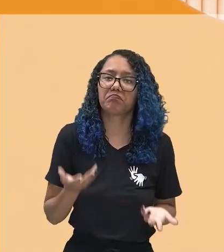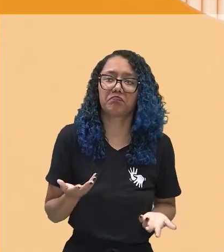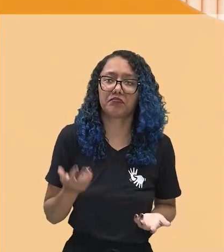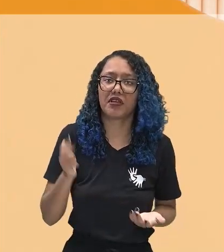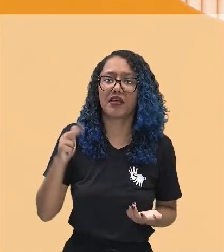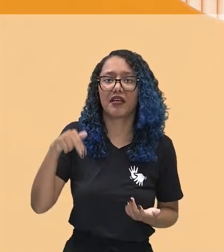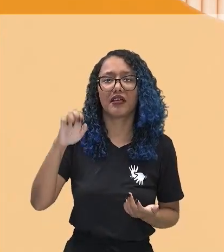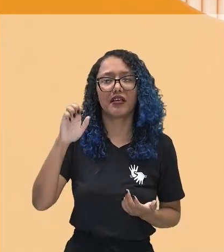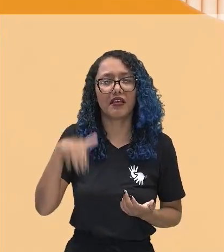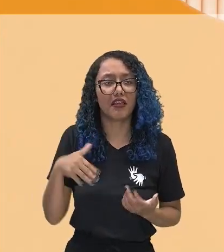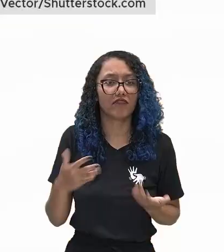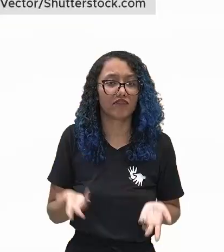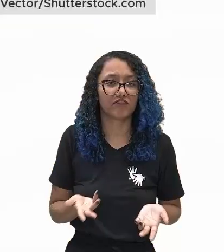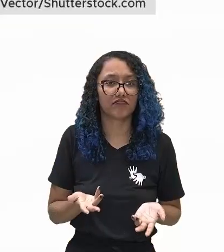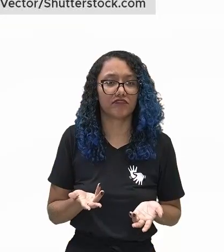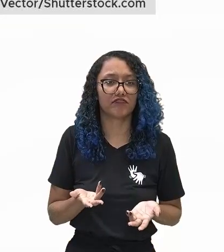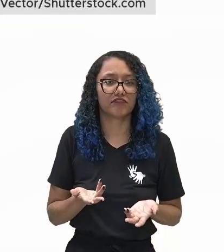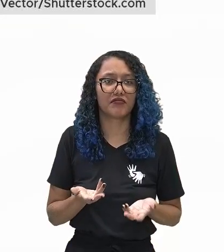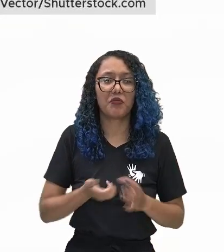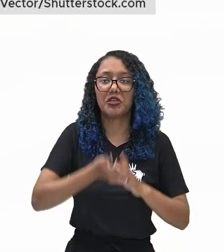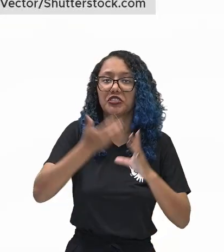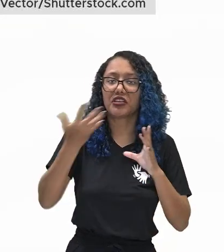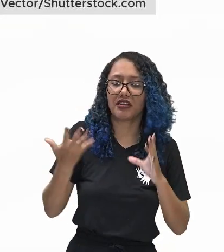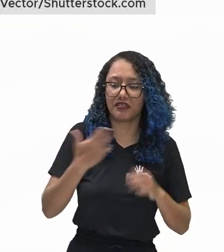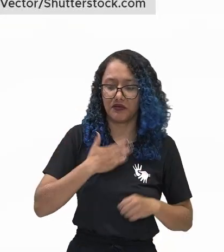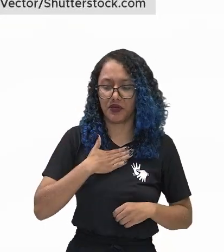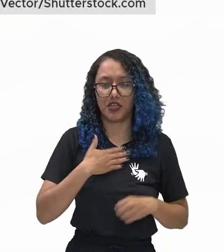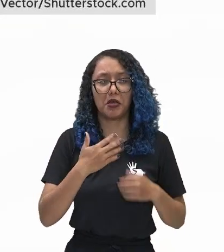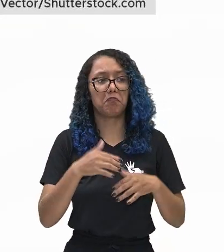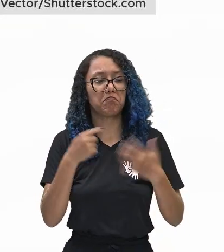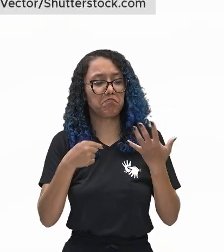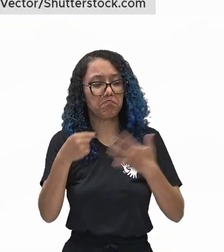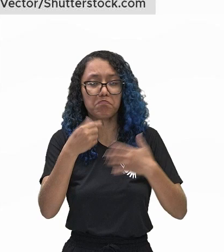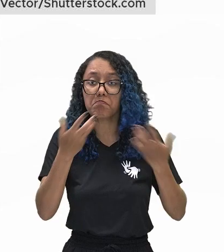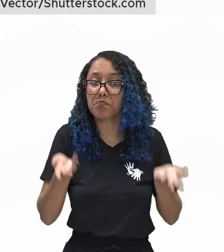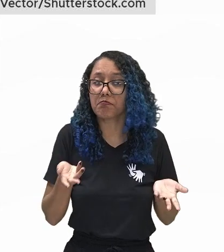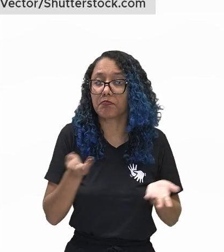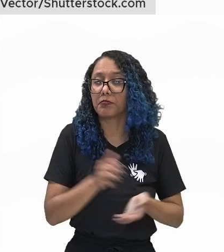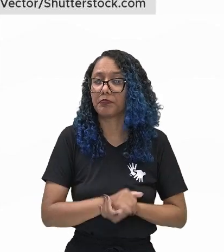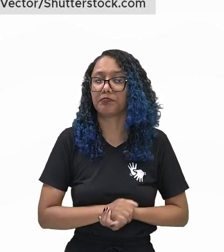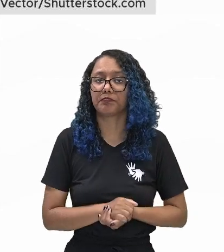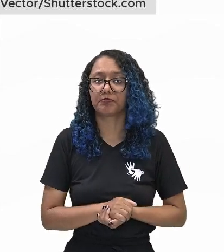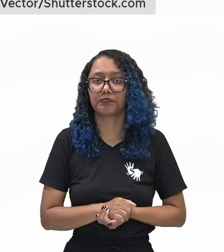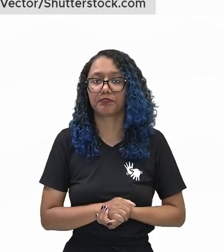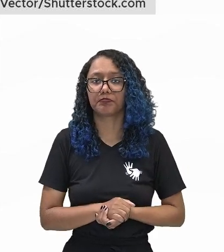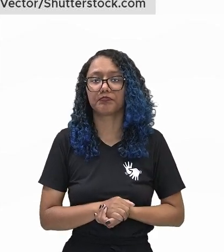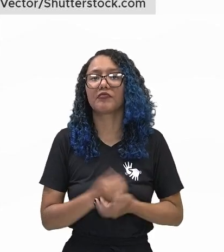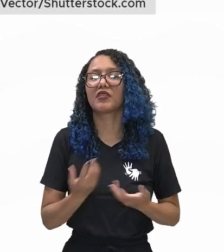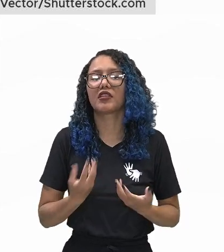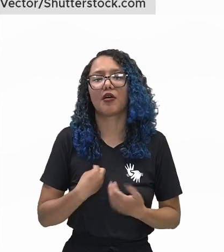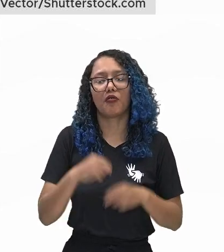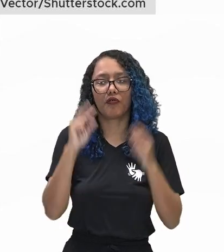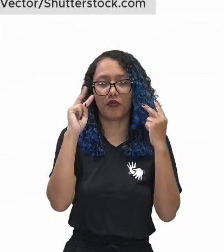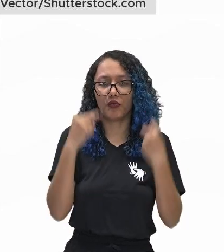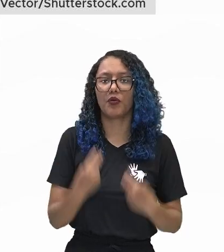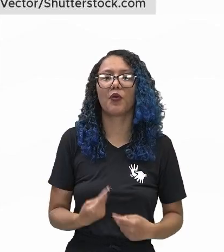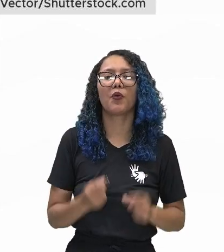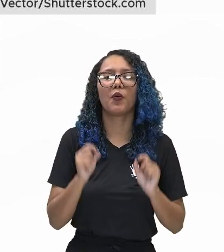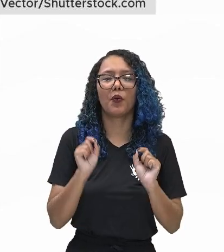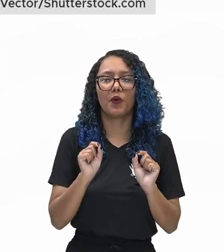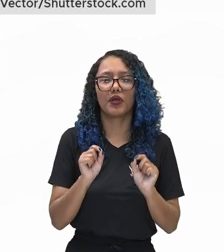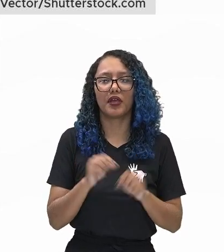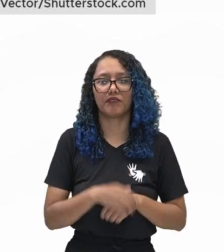tomar essa consciência? Vamos ver, então? Olha só. É uma realidade imperfeita,